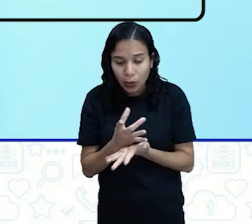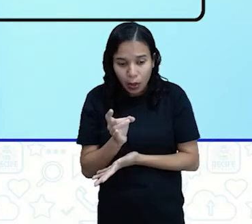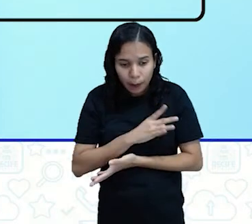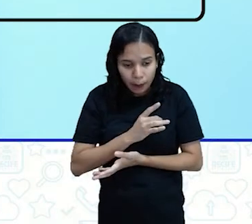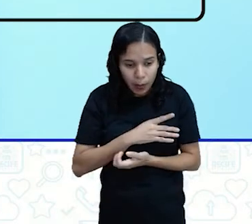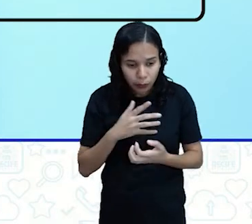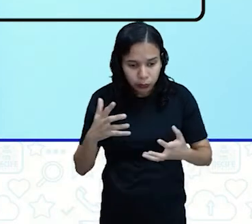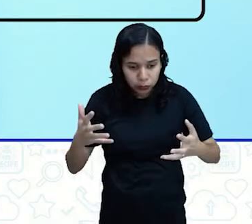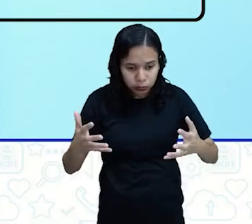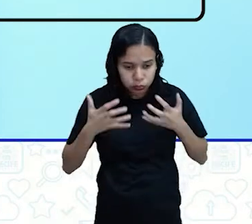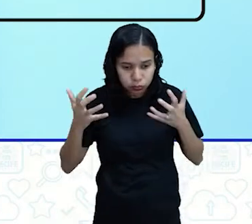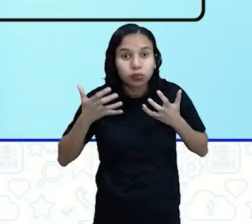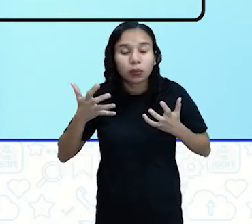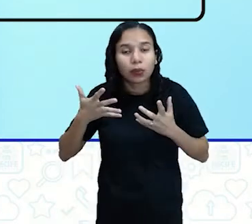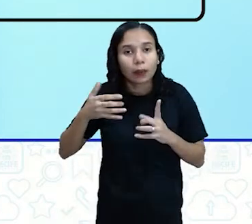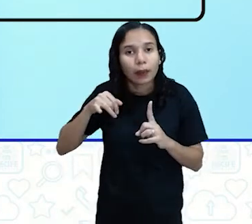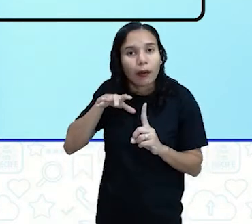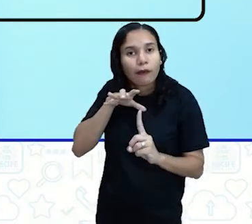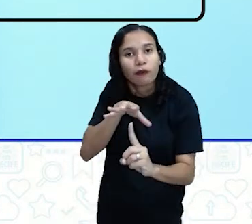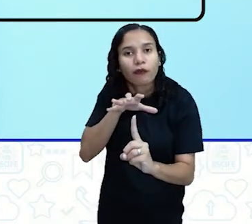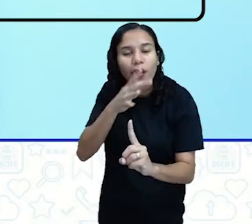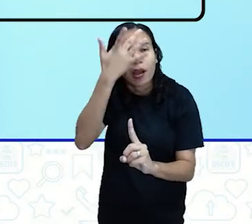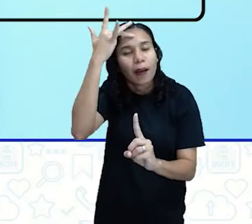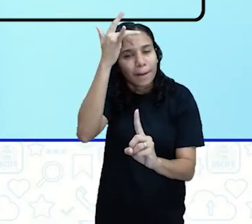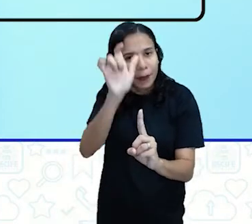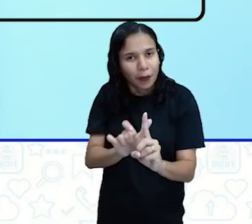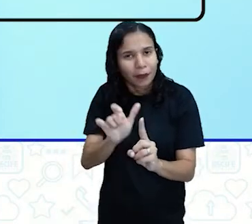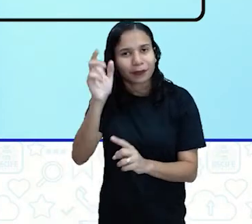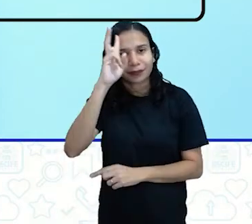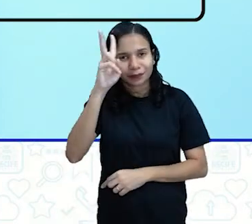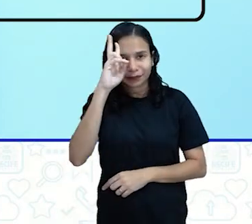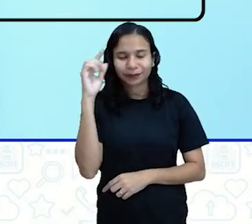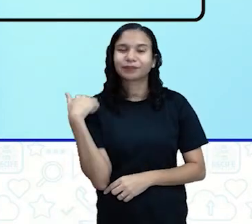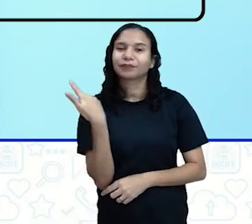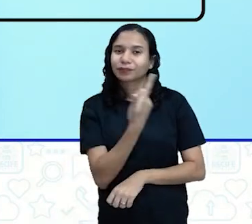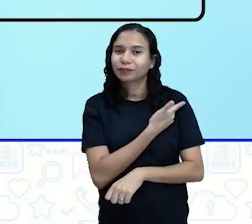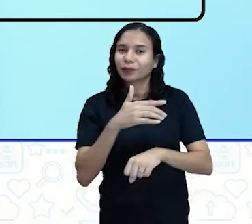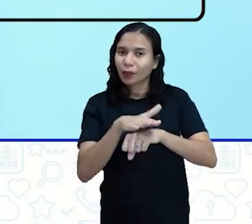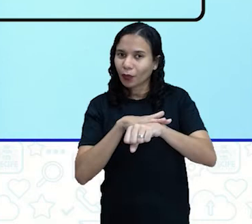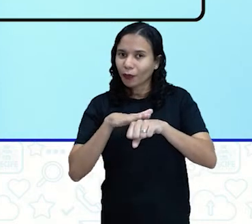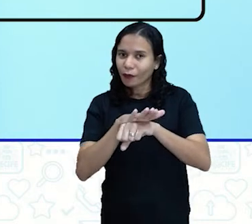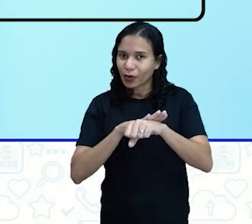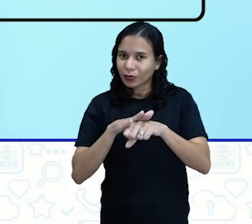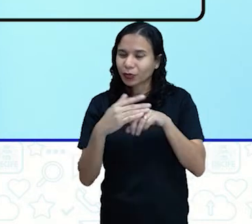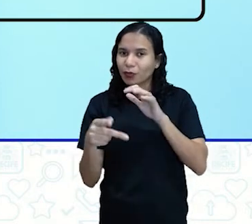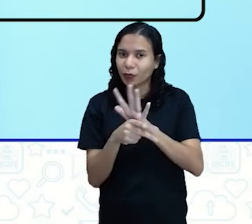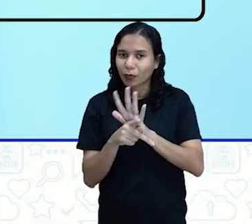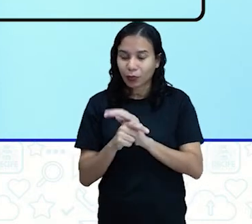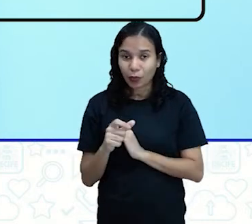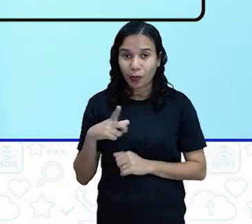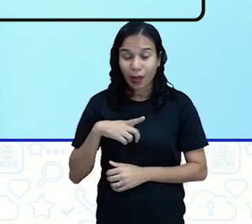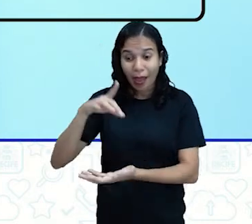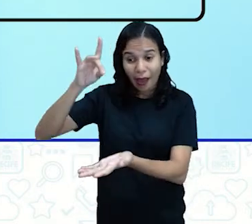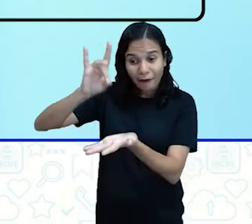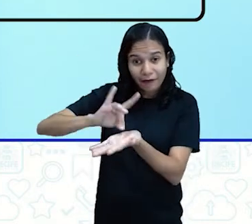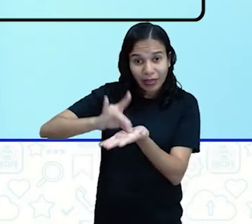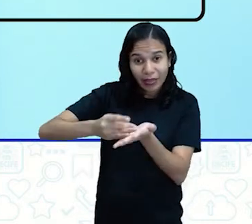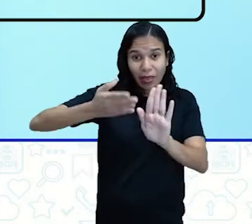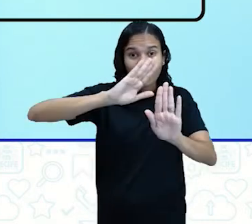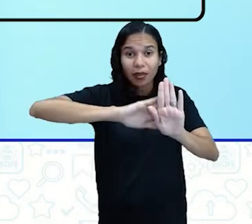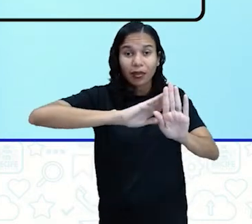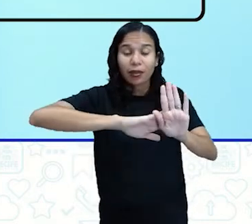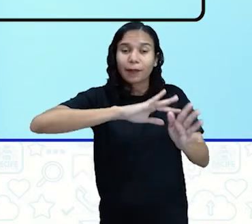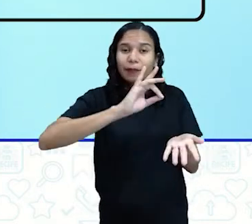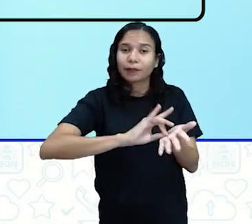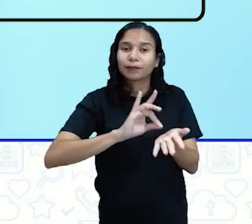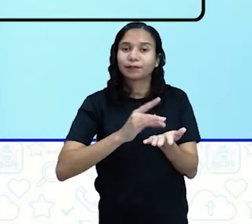medos, vão manipular essa verdade. Lembra, a gente falou um pouquinho sobre isso, o valor da verdade, a pós-verdade, na